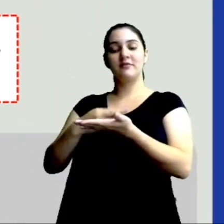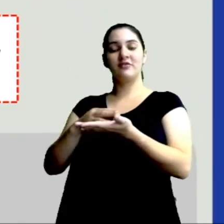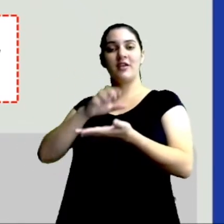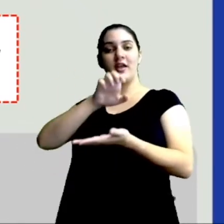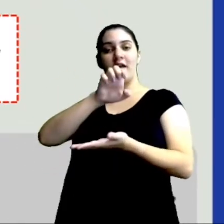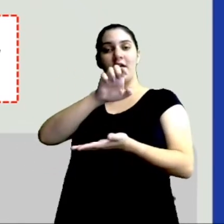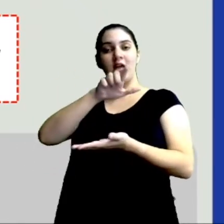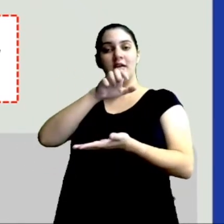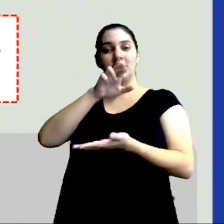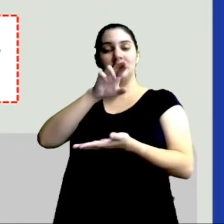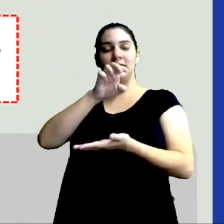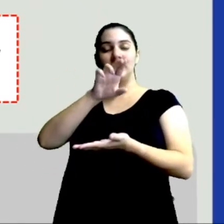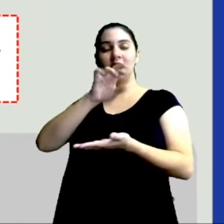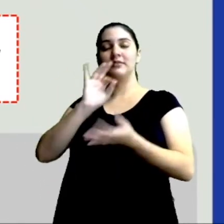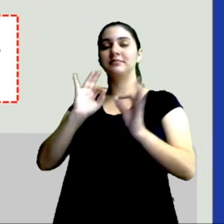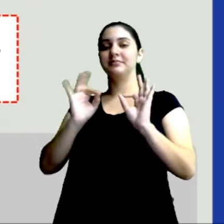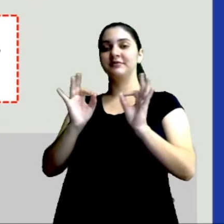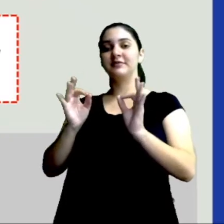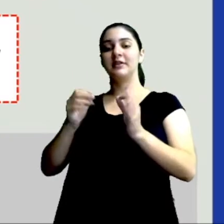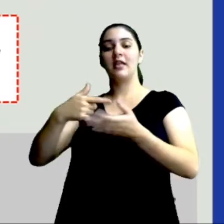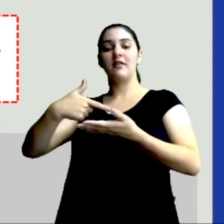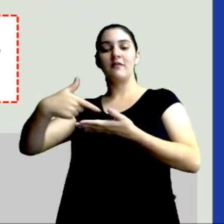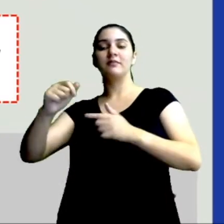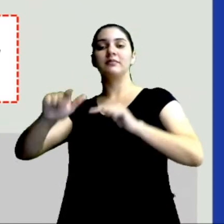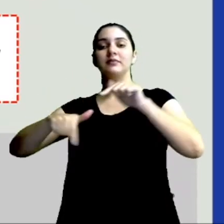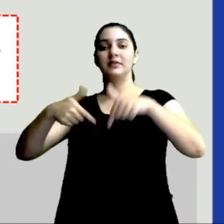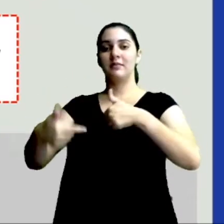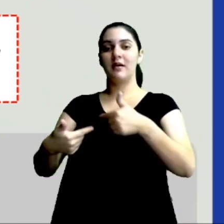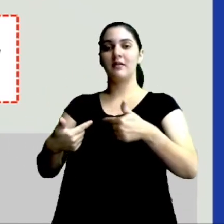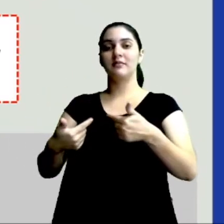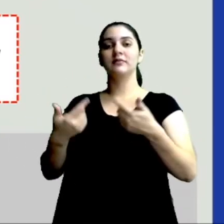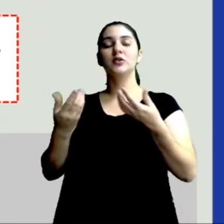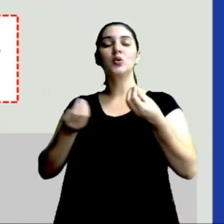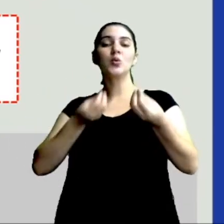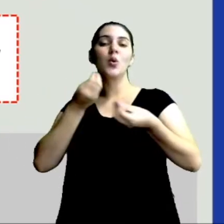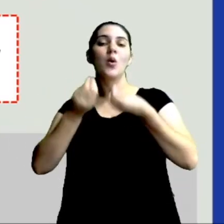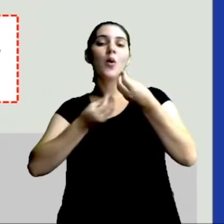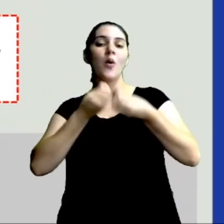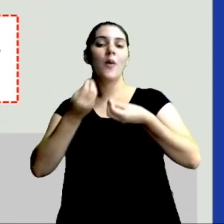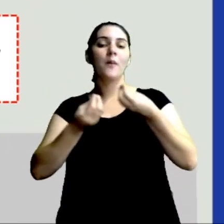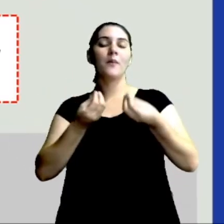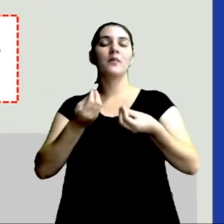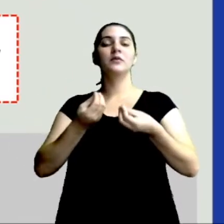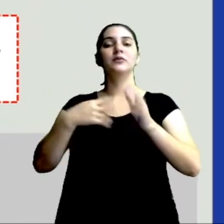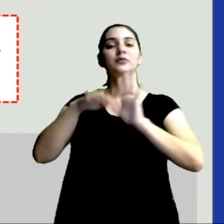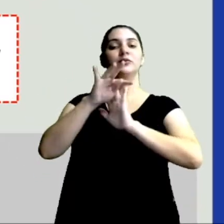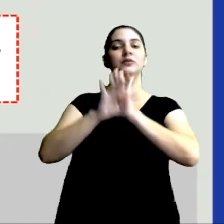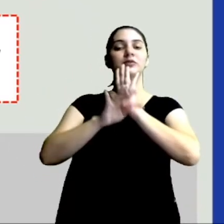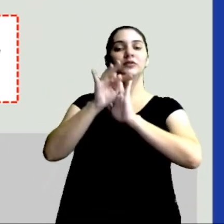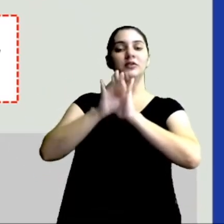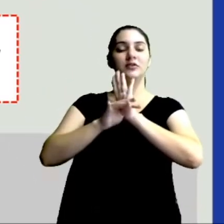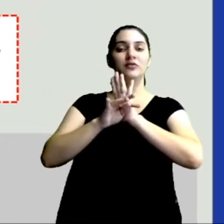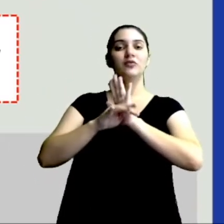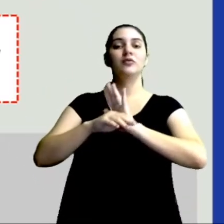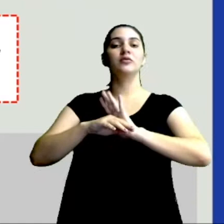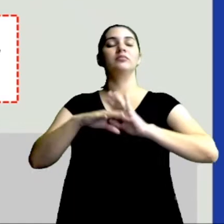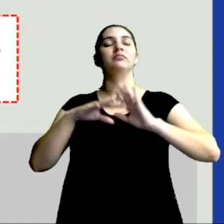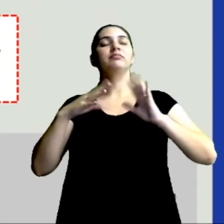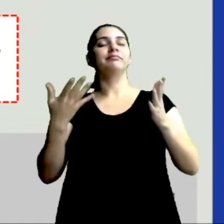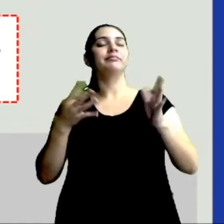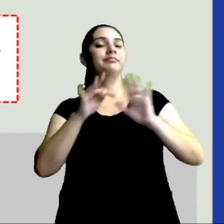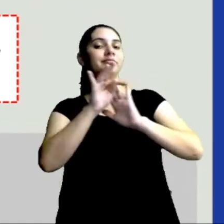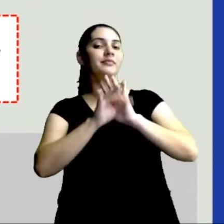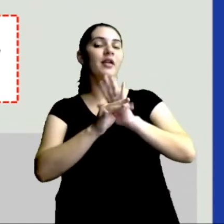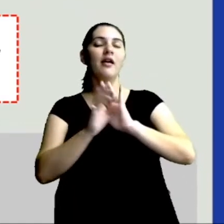excelente. Levei-a para o trabalho. Então, fica assim, na sua produção textual, fica um texto mais